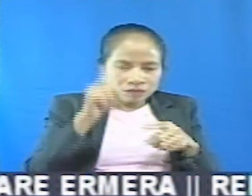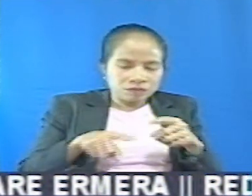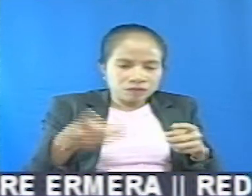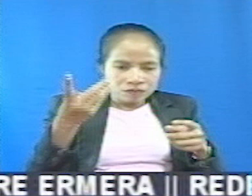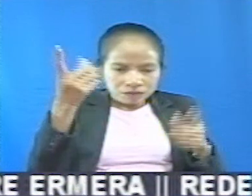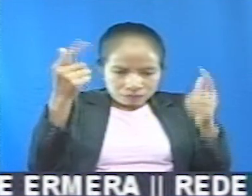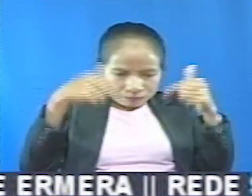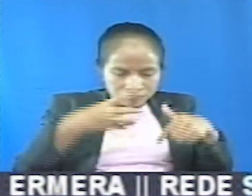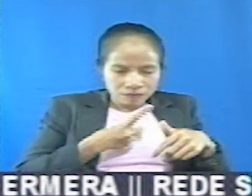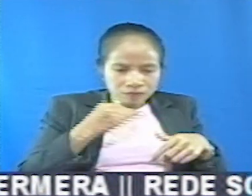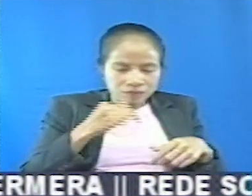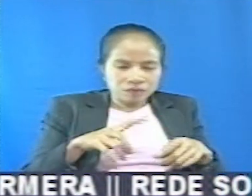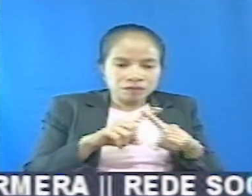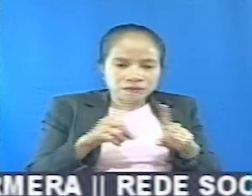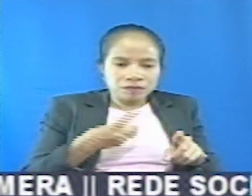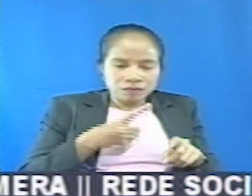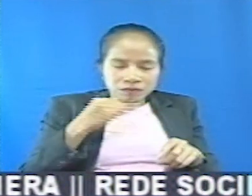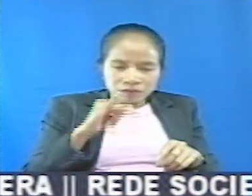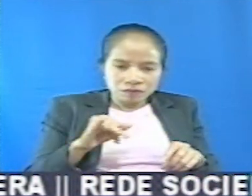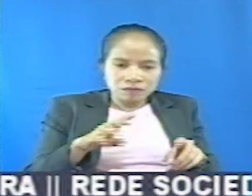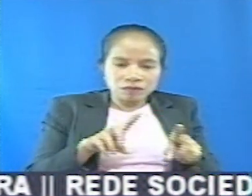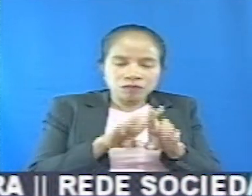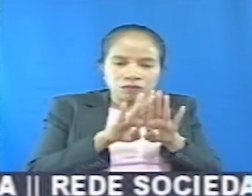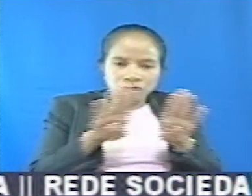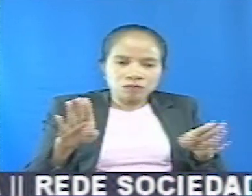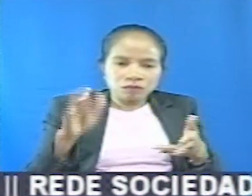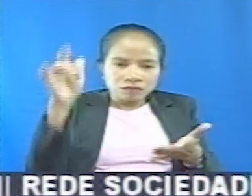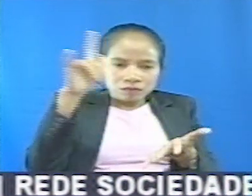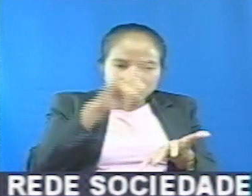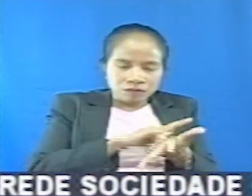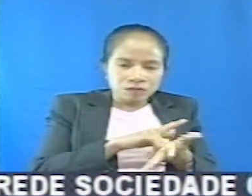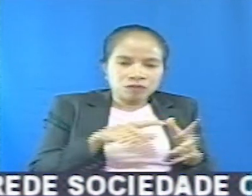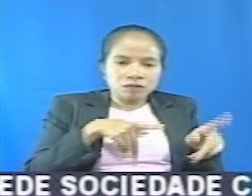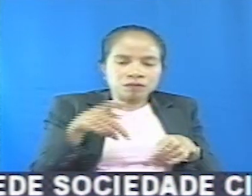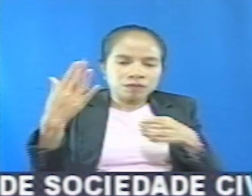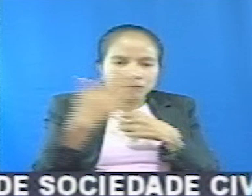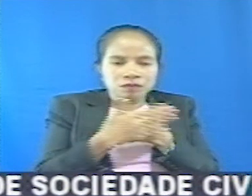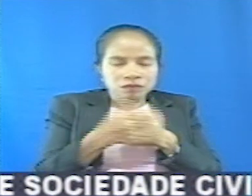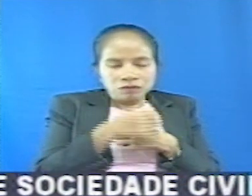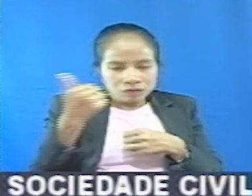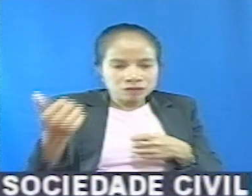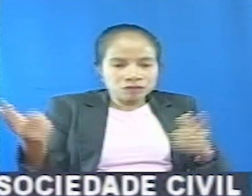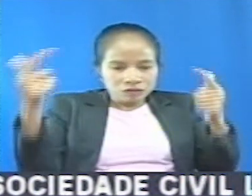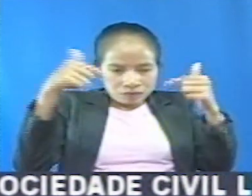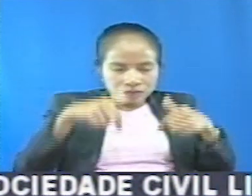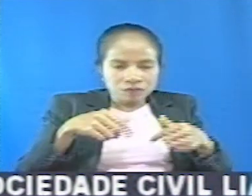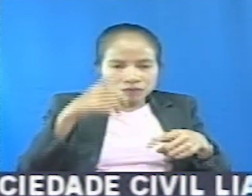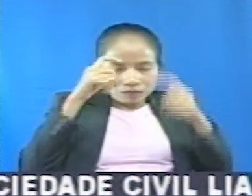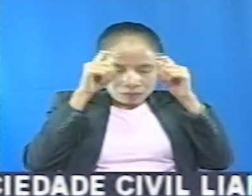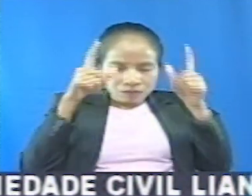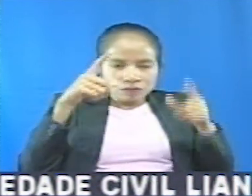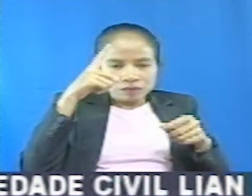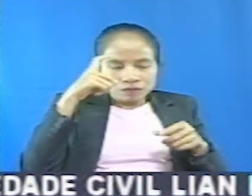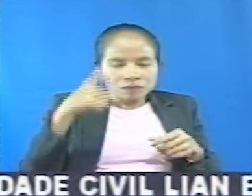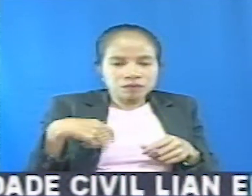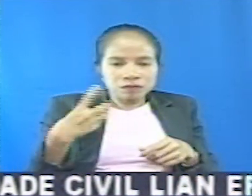tama mai. Agora, ita até nega, 2019 vem moço e arai uang China na ba. Tamba ita nio